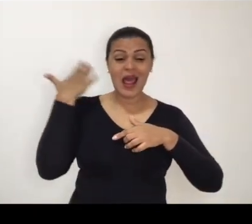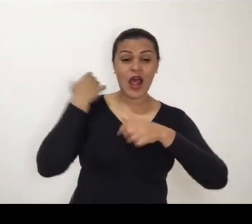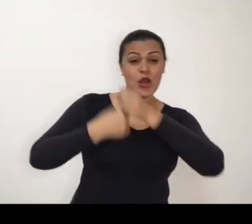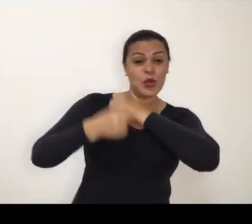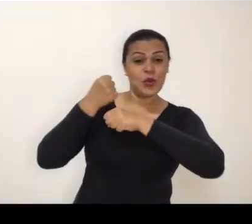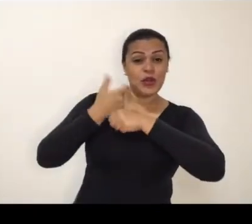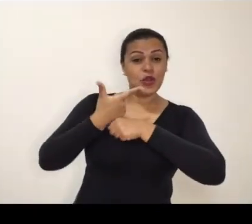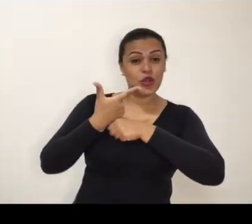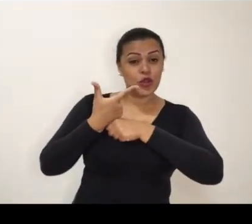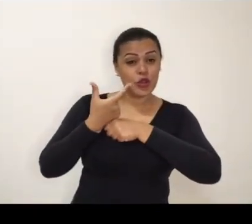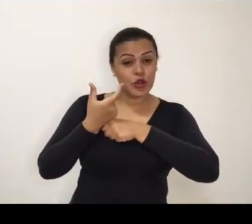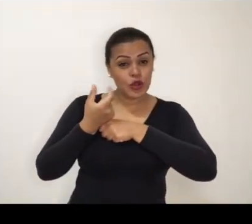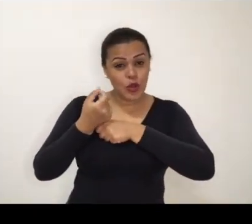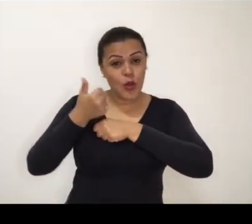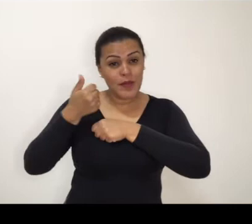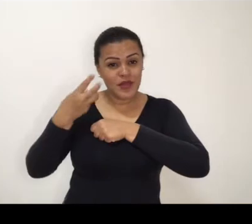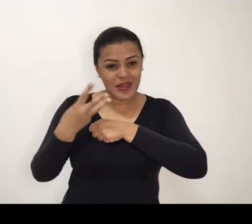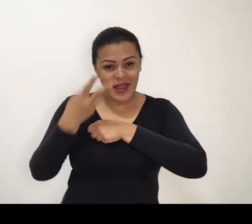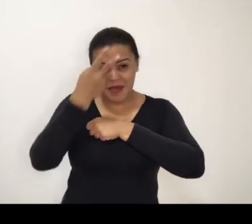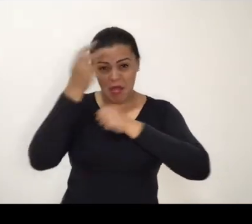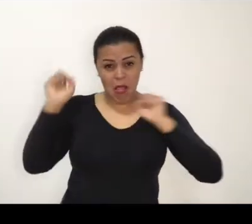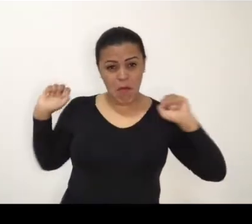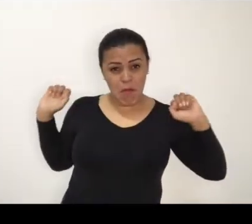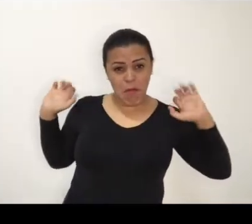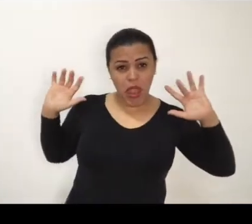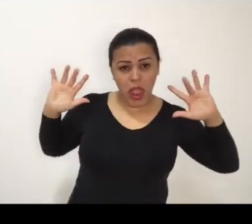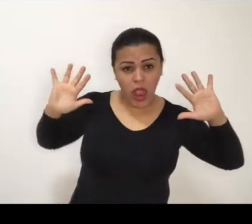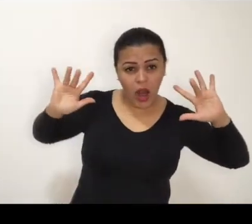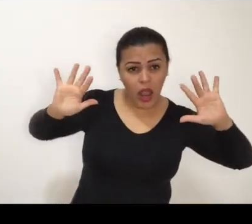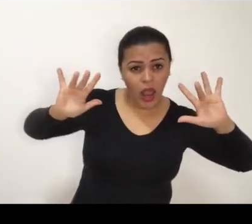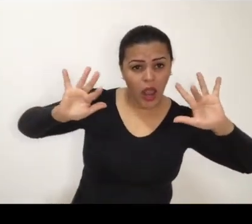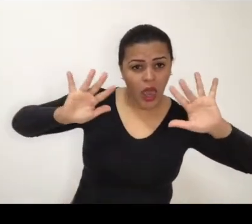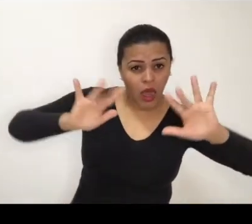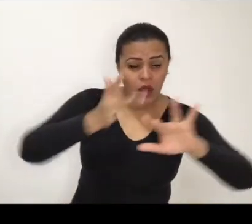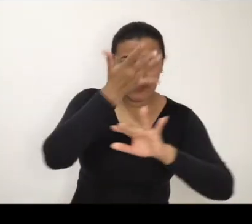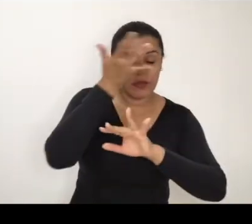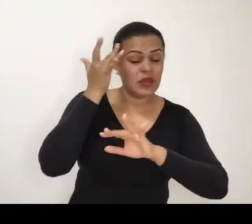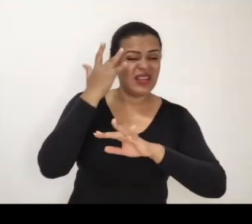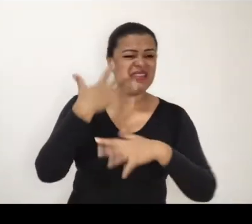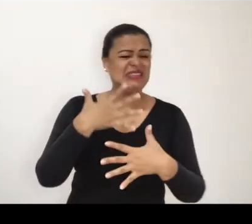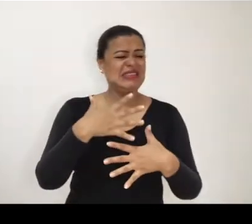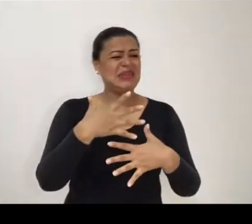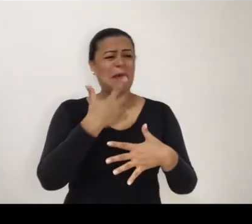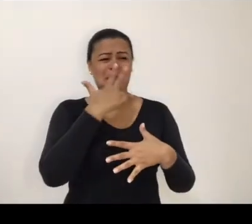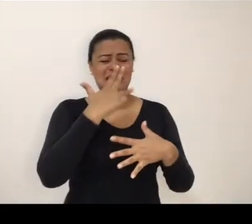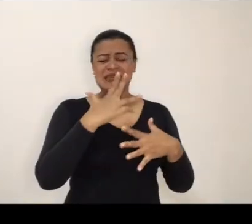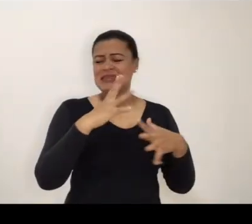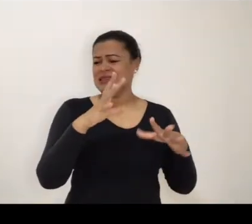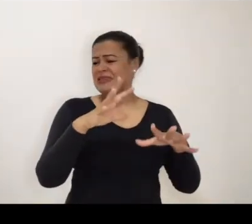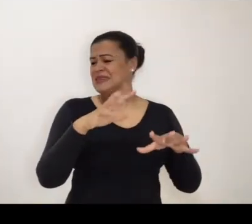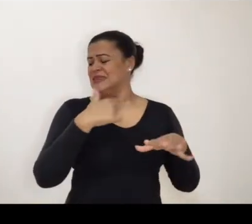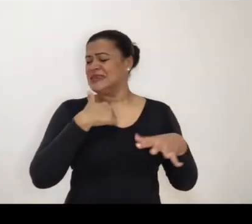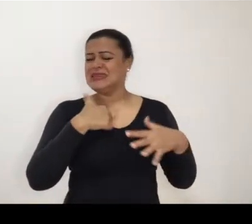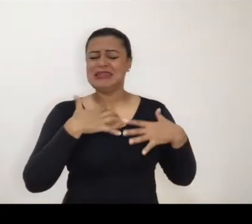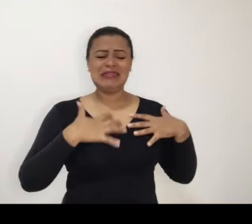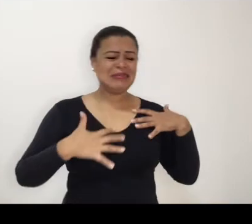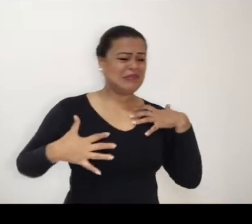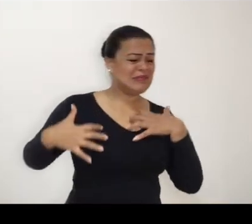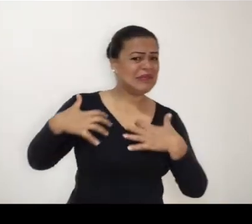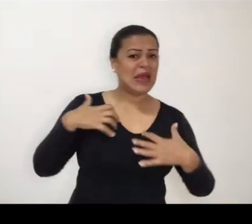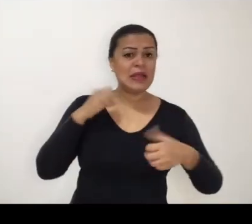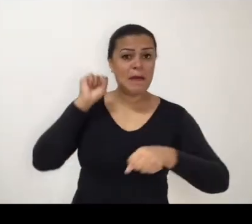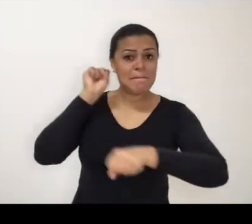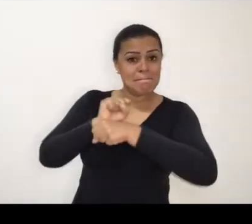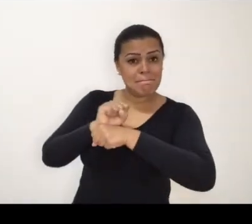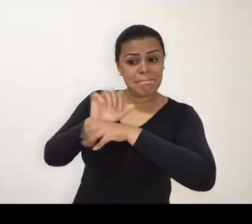estavam começando a ir para a rua e fazer todas aquelas manifestações, e aquilo foi nos contaminando também de um modo que a gente parou o processo que a gente estava